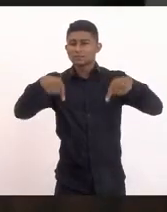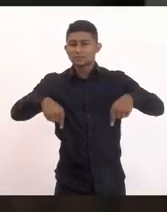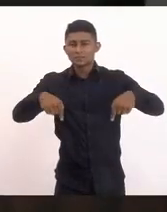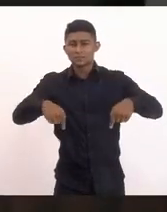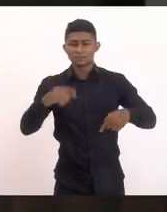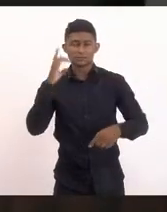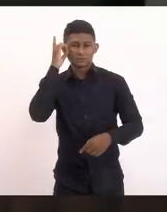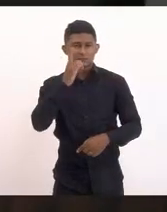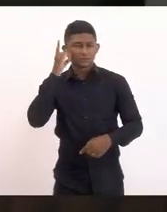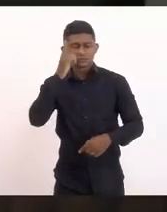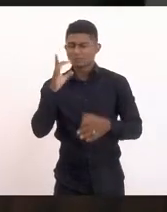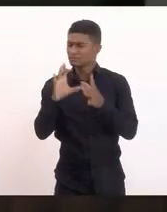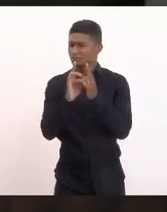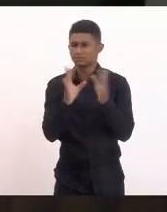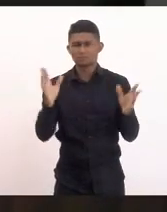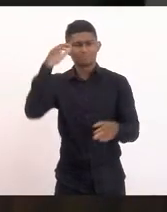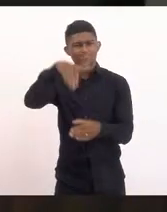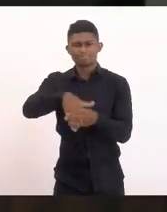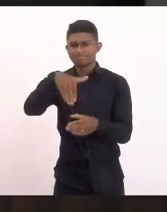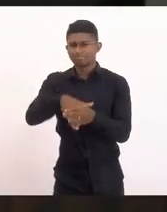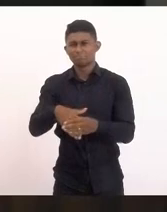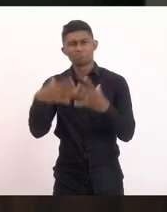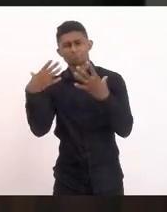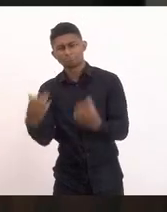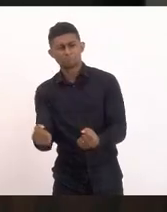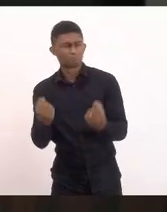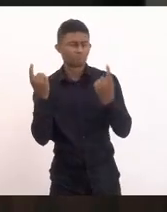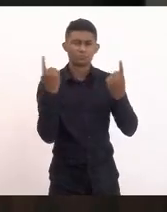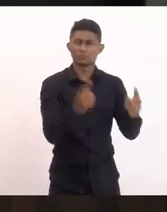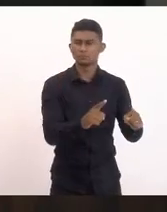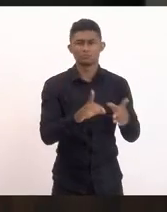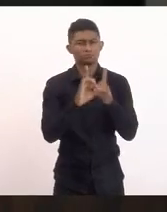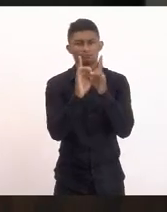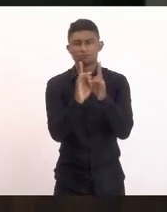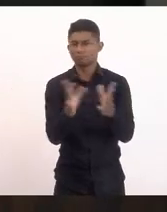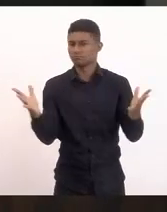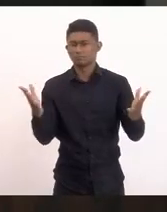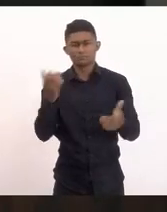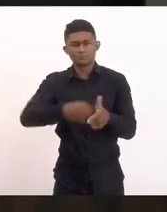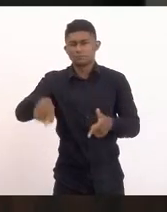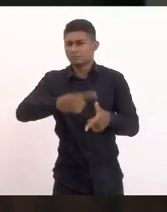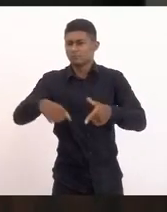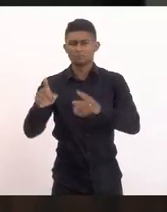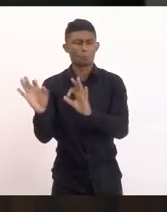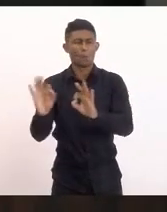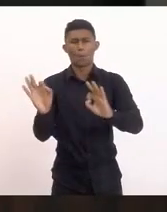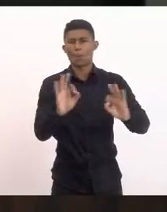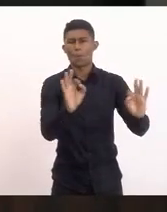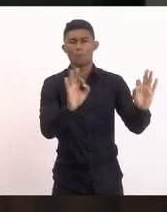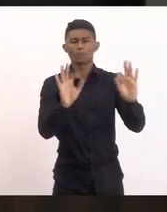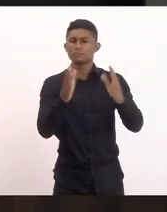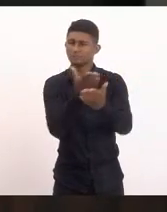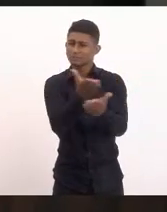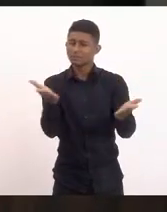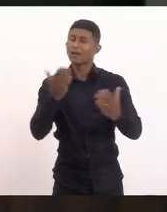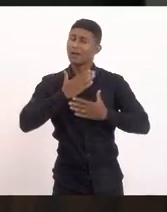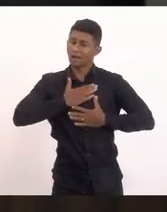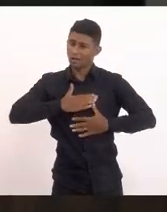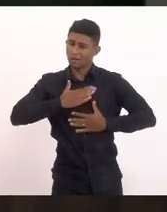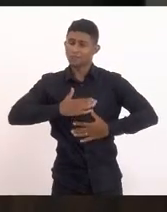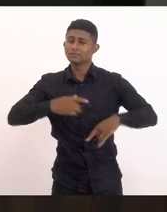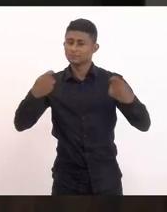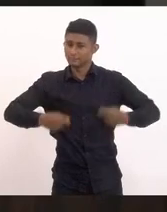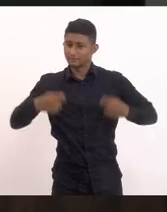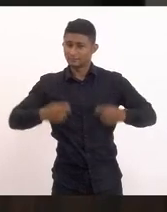são livres para votar a favor, ao contrário, sem problema. Só que fique tranquilo e calmo, que esse